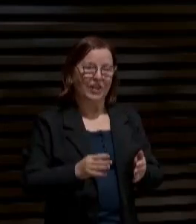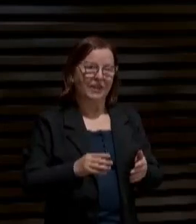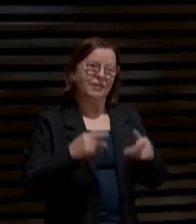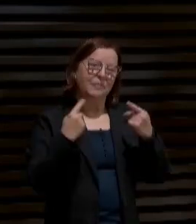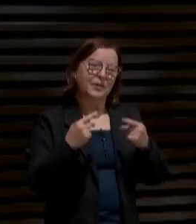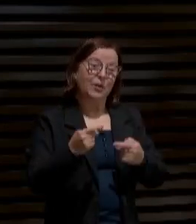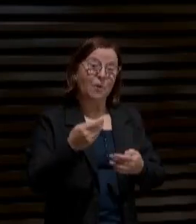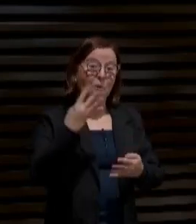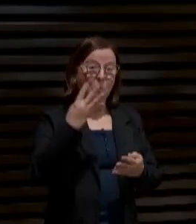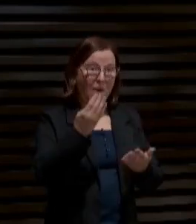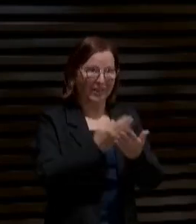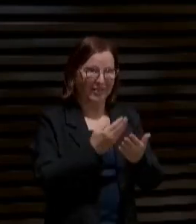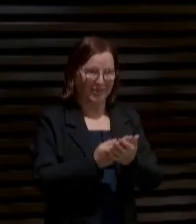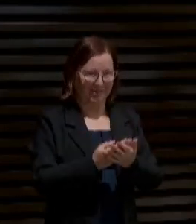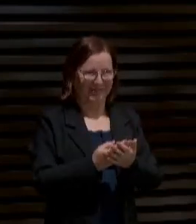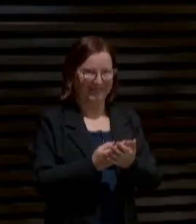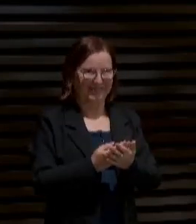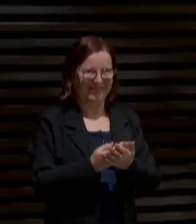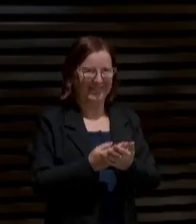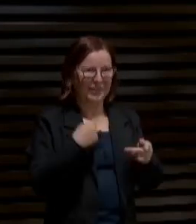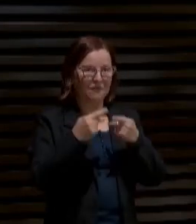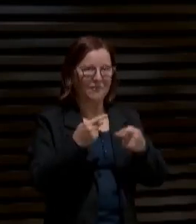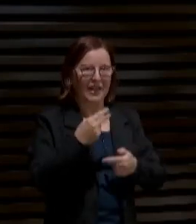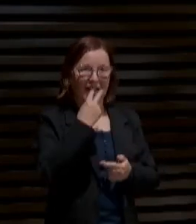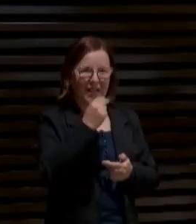língua é vida de santidade maledicência